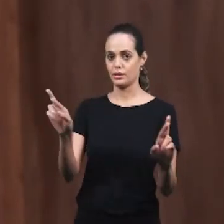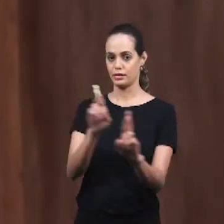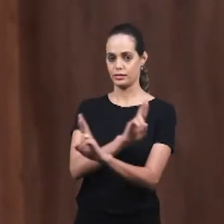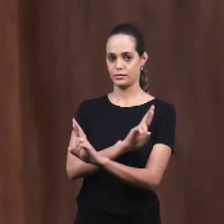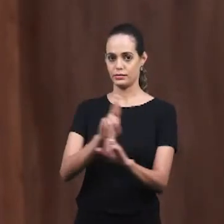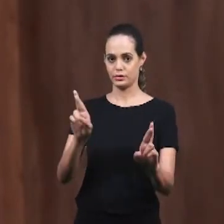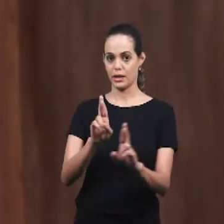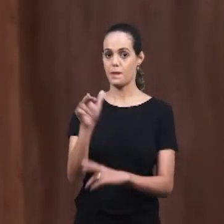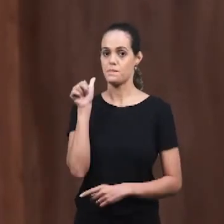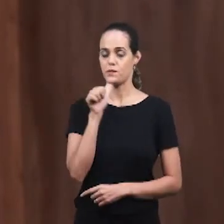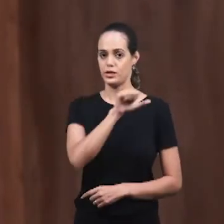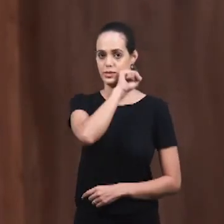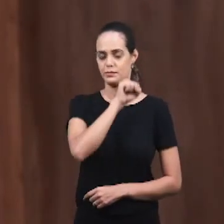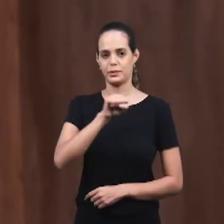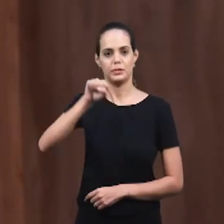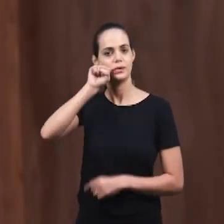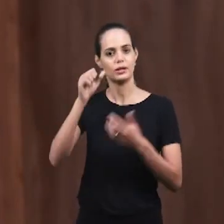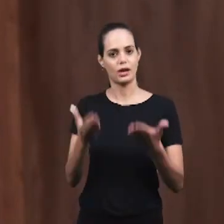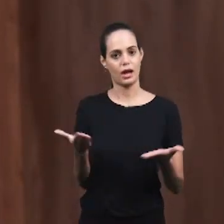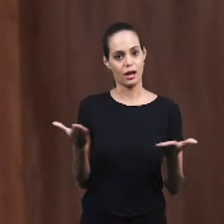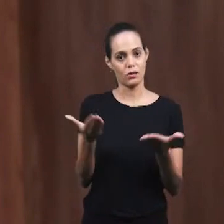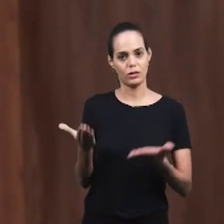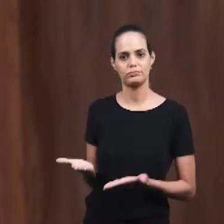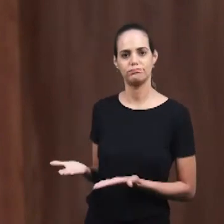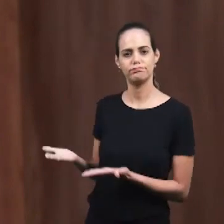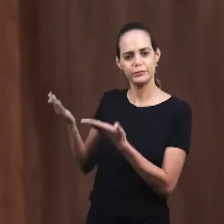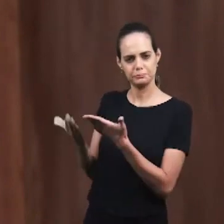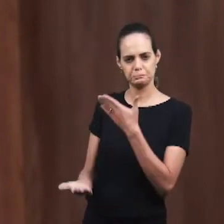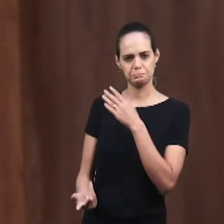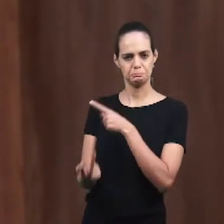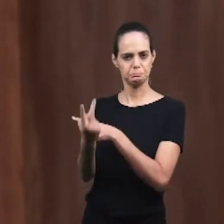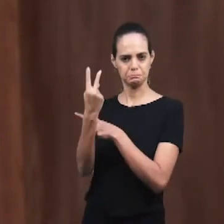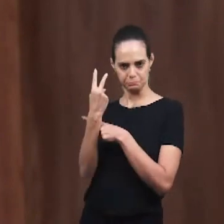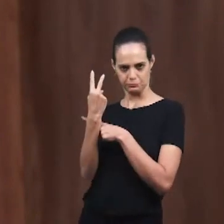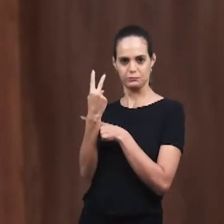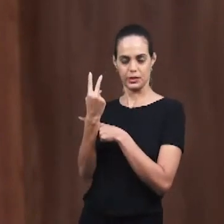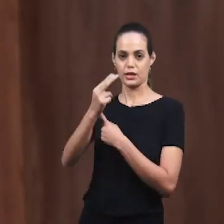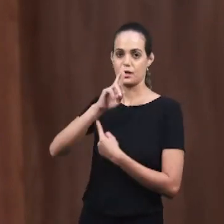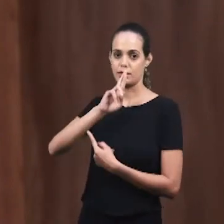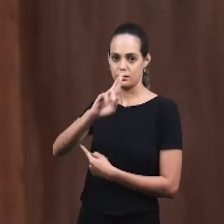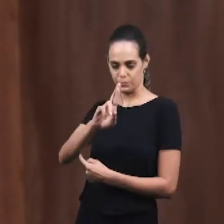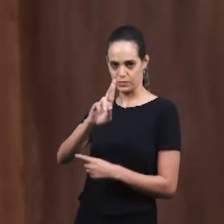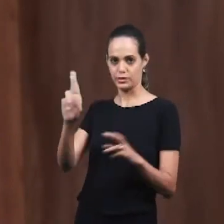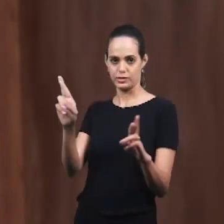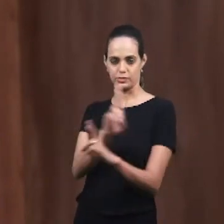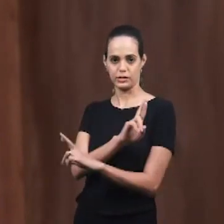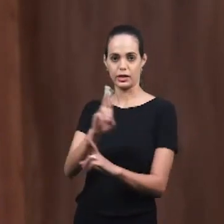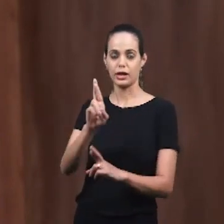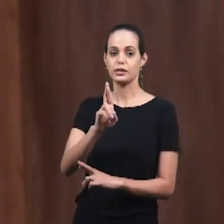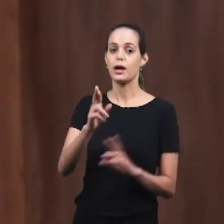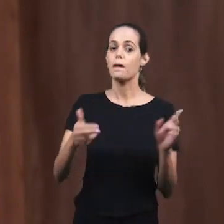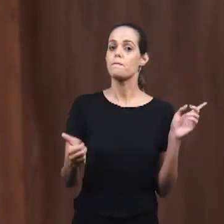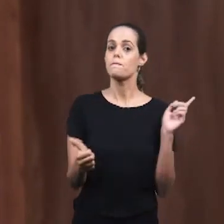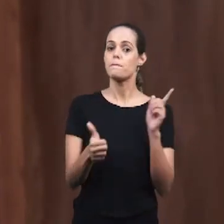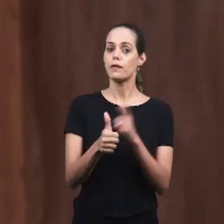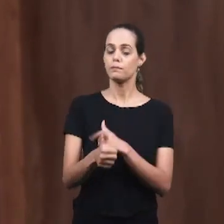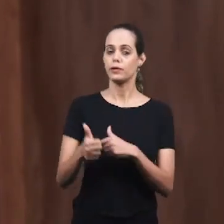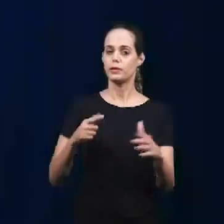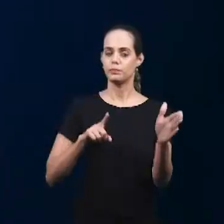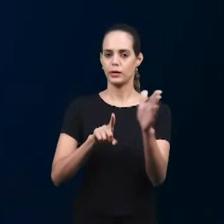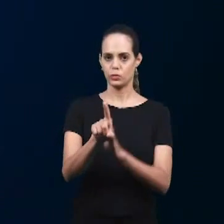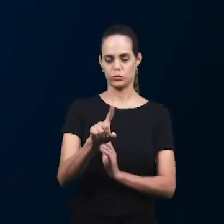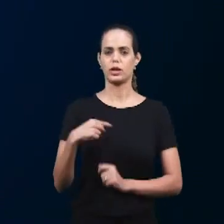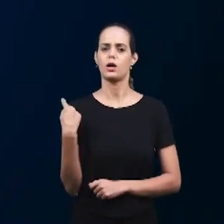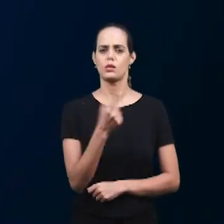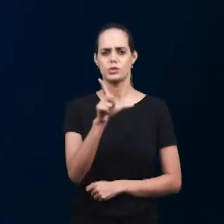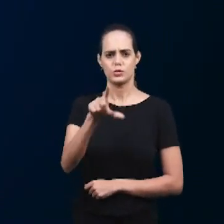seja, relacionado à mulher samaritana. Vamos então ouvir as nossas irmãs relacionadas com essa resposta a essa primeira pergunta.